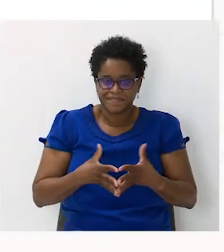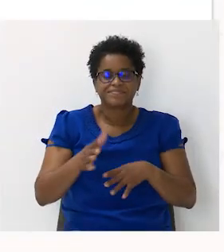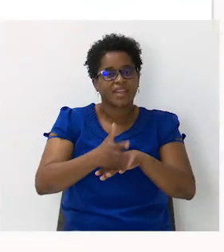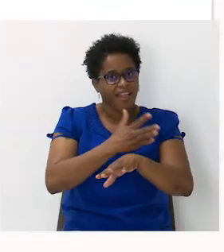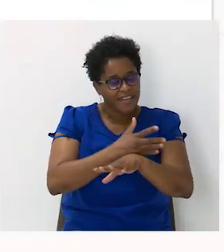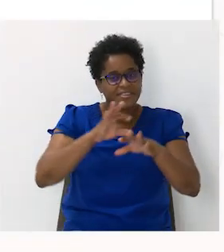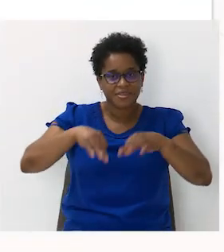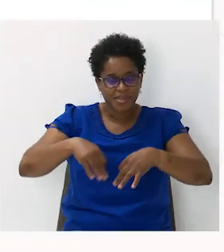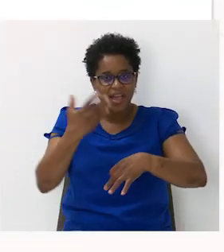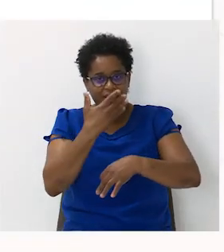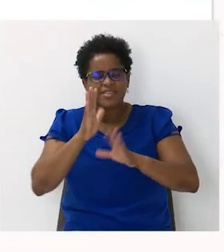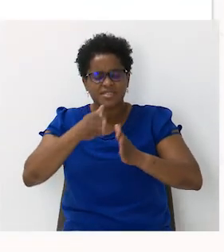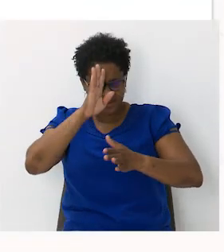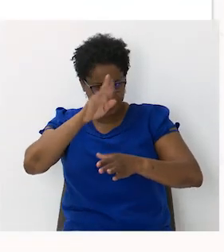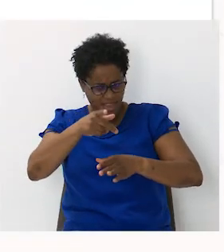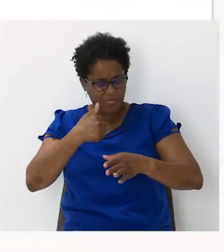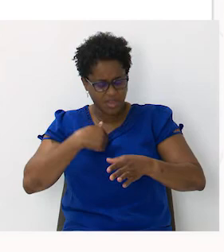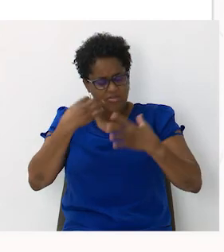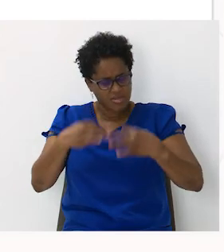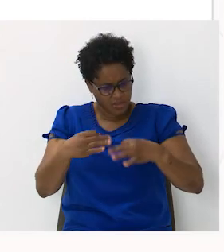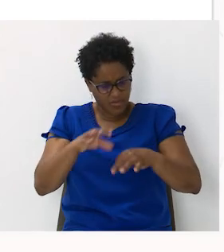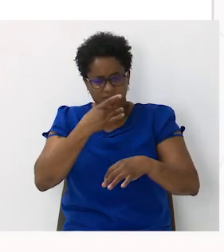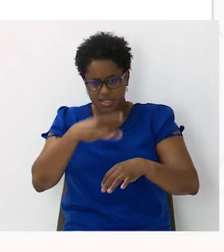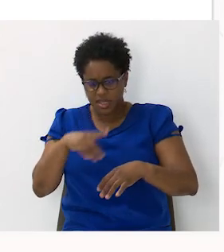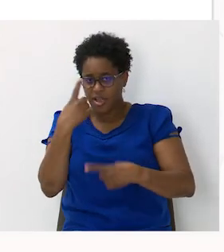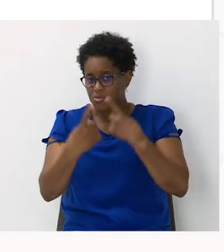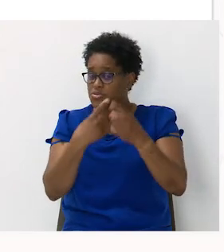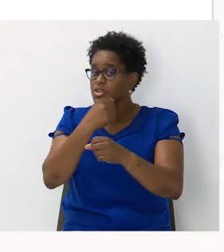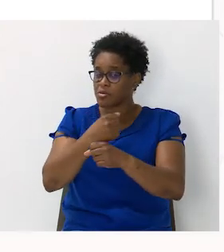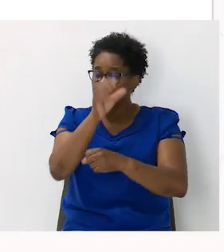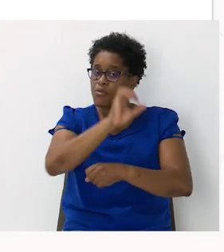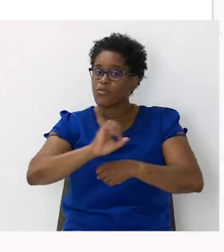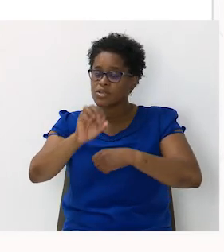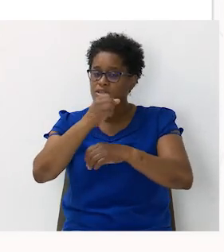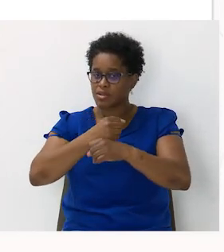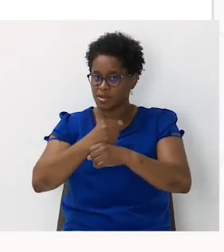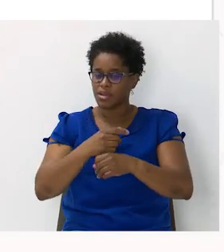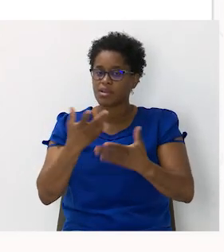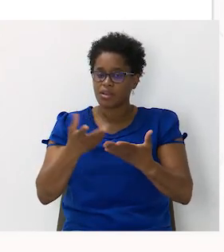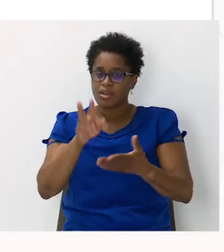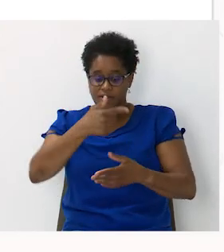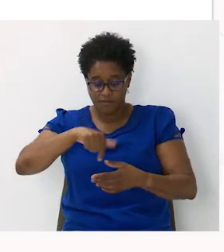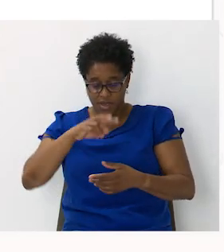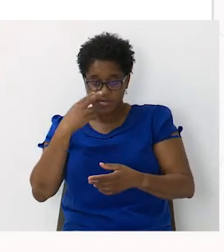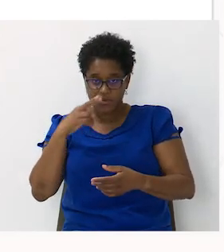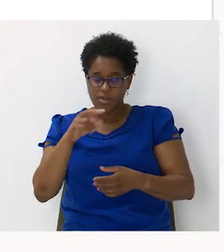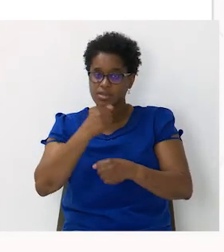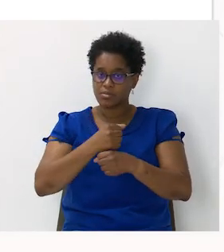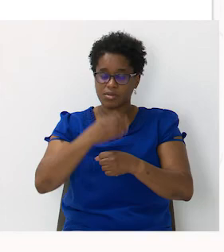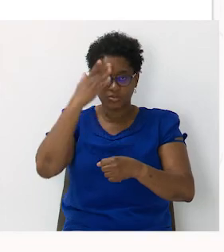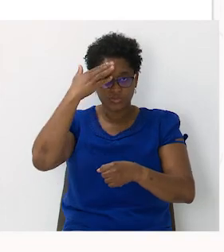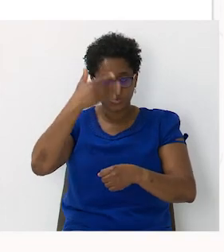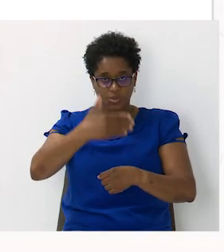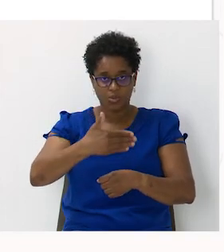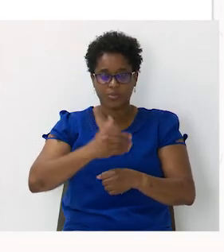Antes de terminar a aula, já sabem, sempre eu vou deixar alguns exercícios para vocês praticarem. Vamos ver exercício número